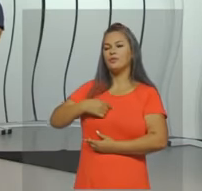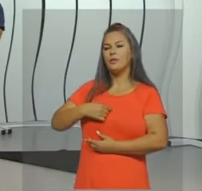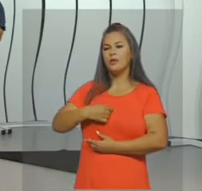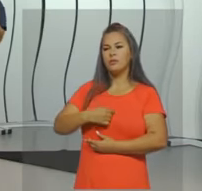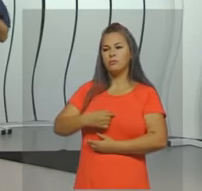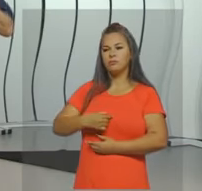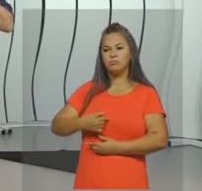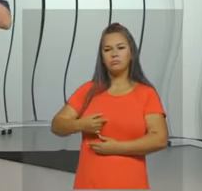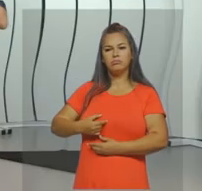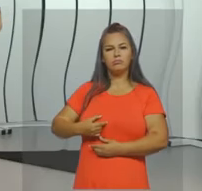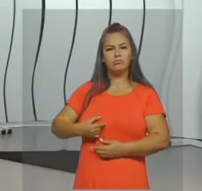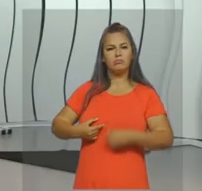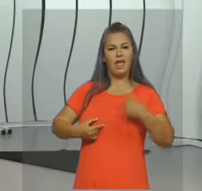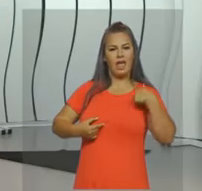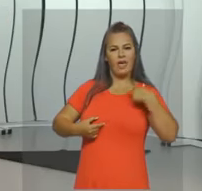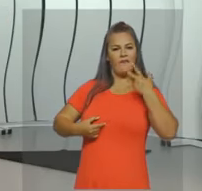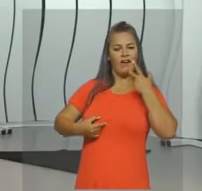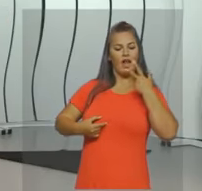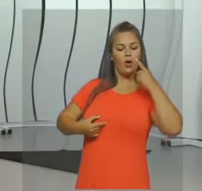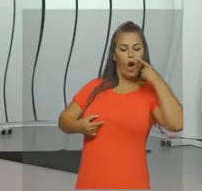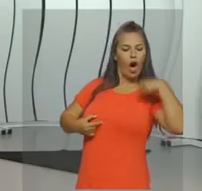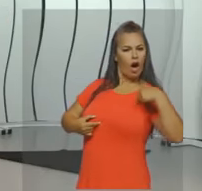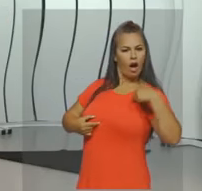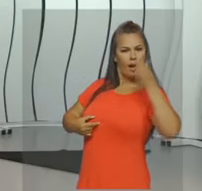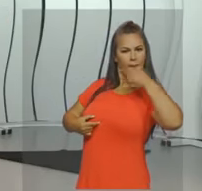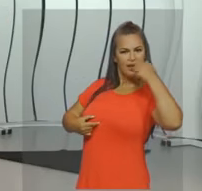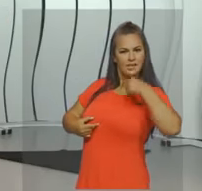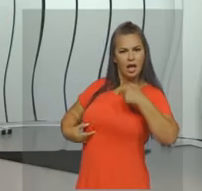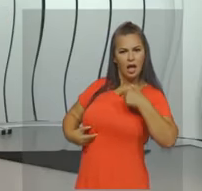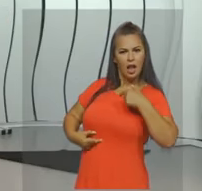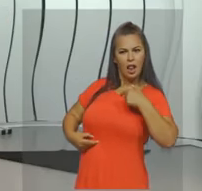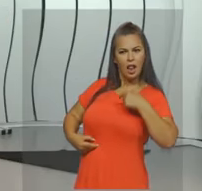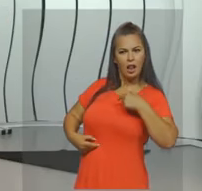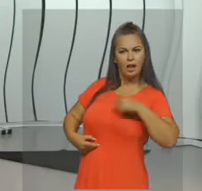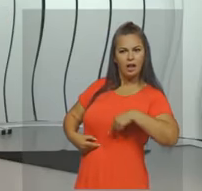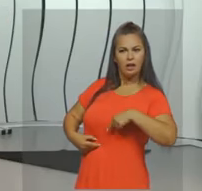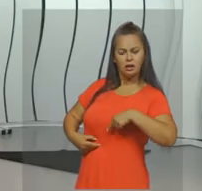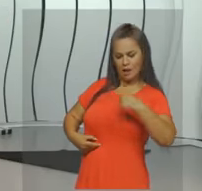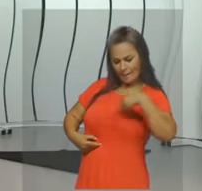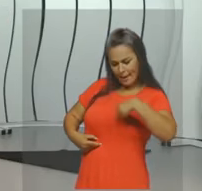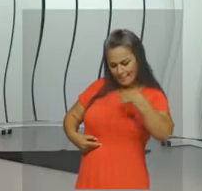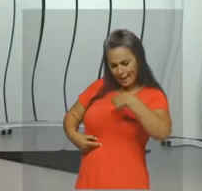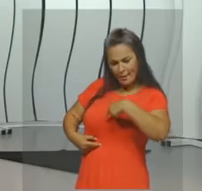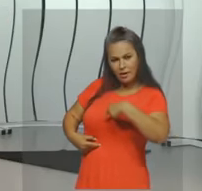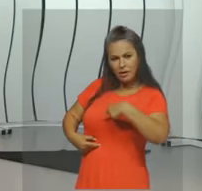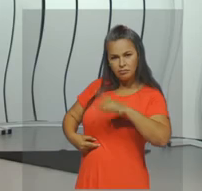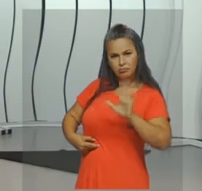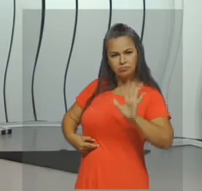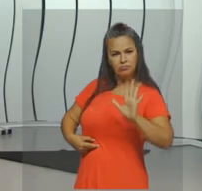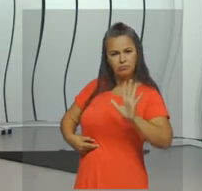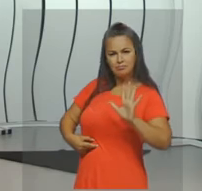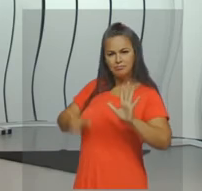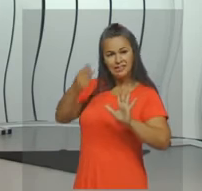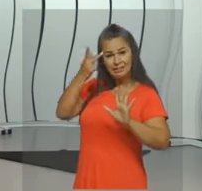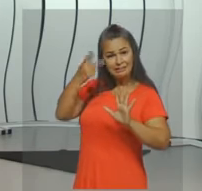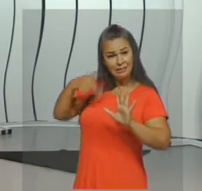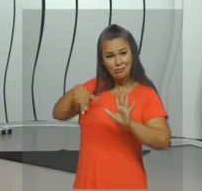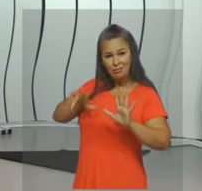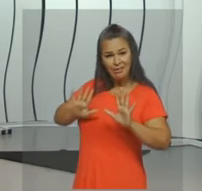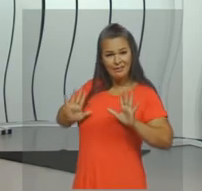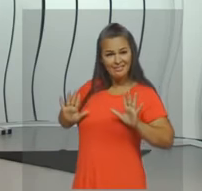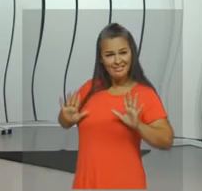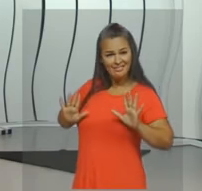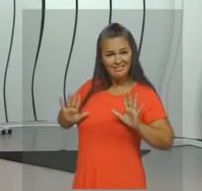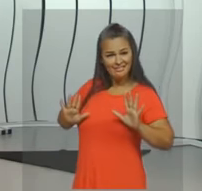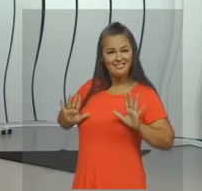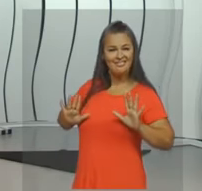modo involuntário, eu não estou controlando isso. Então, diversos músculos do meu corpo estão trabalhando, apesar de eu não estar